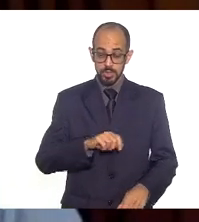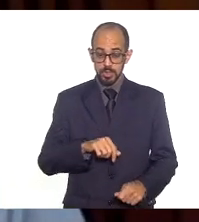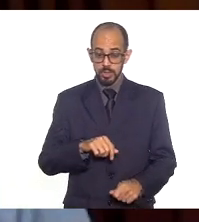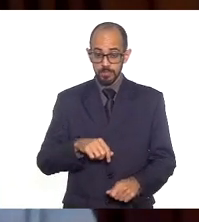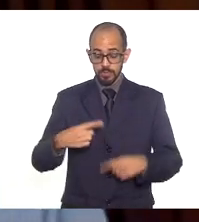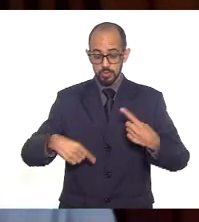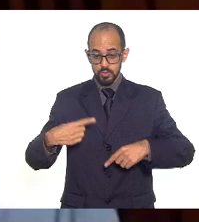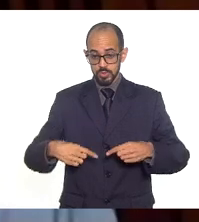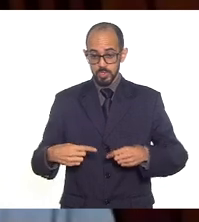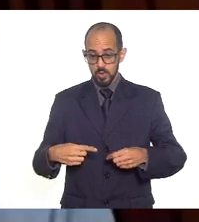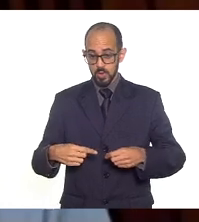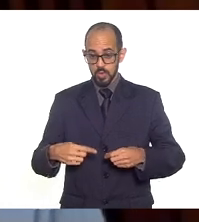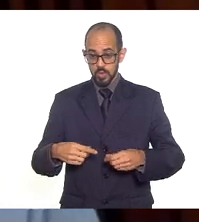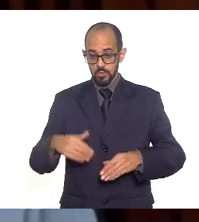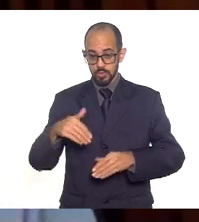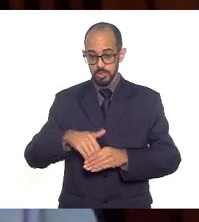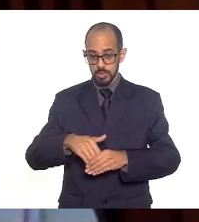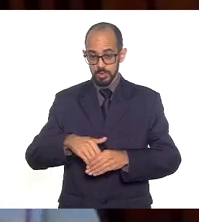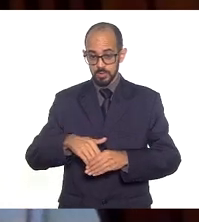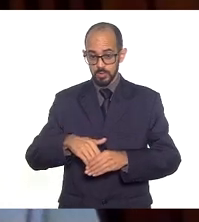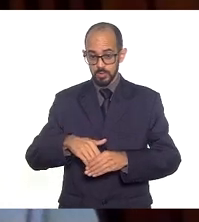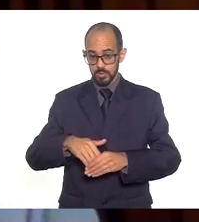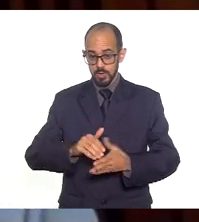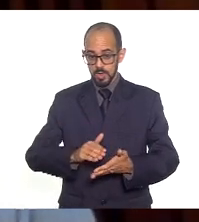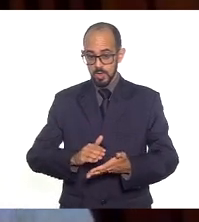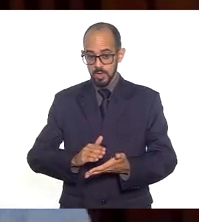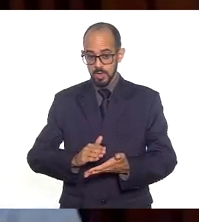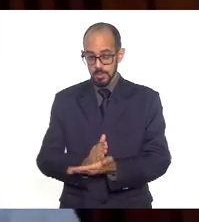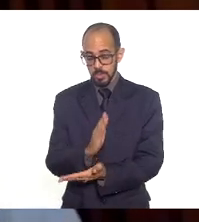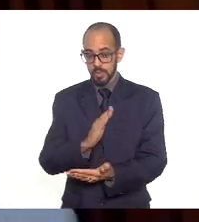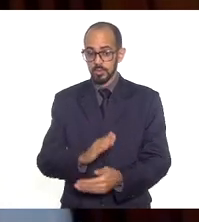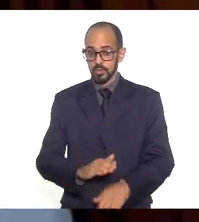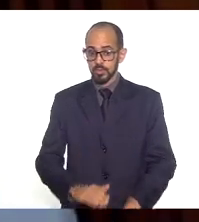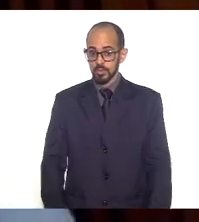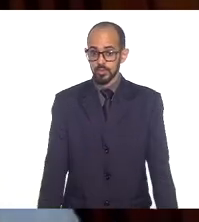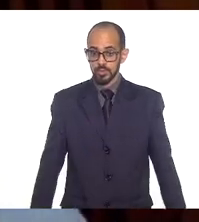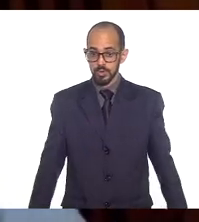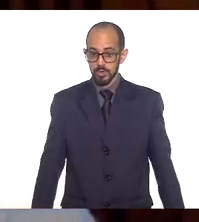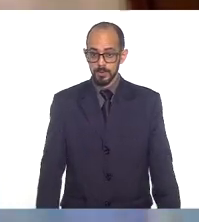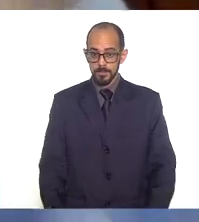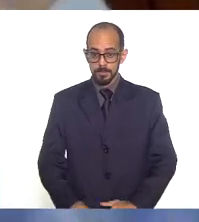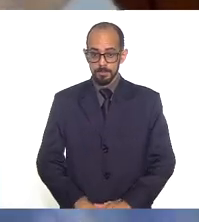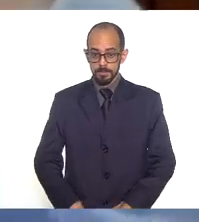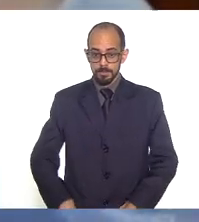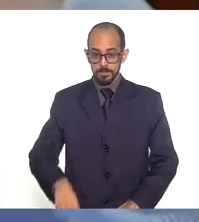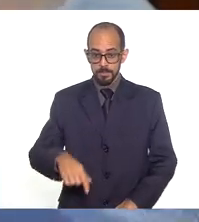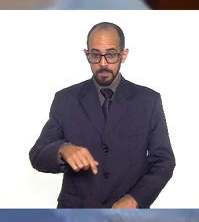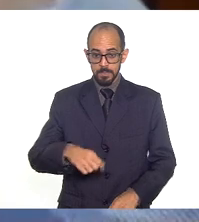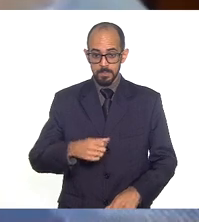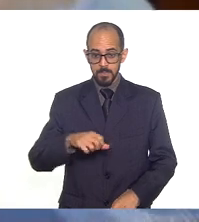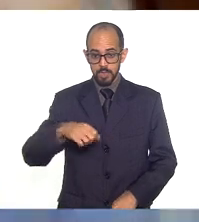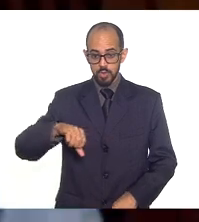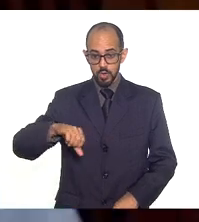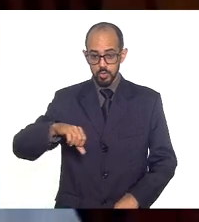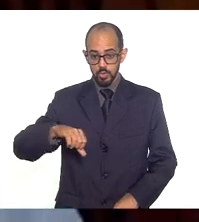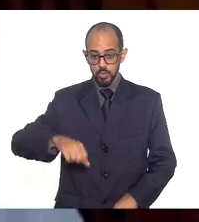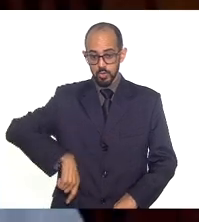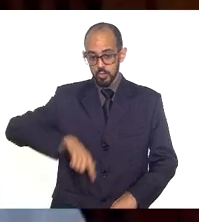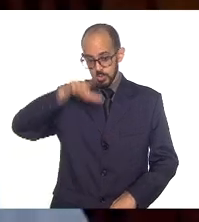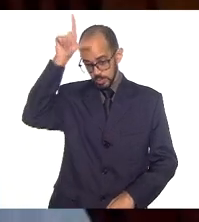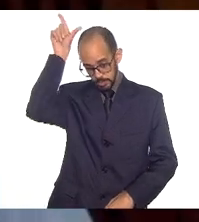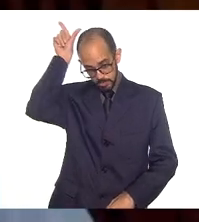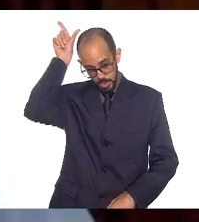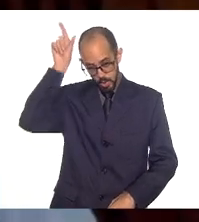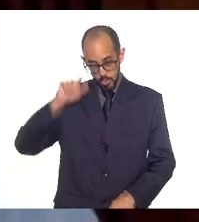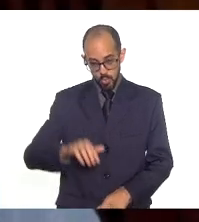Em discussão, em votação, aprovado. 9, relator deputado Luiz Paulo,